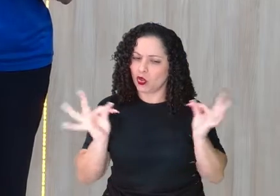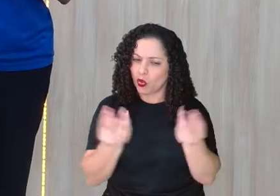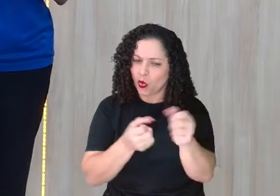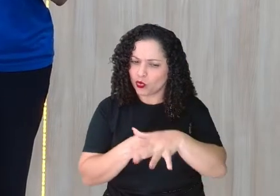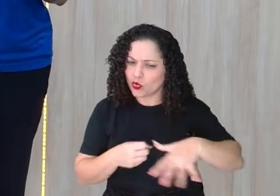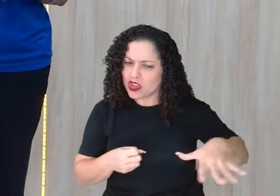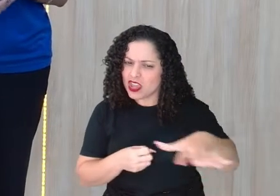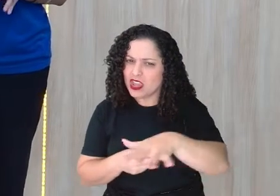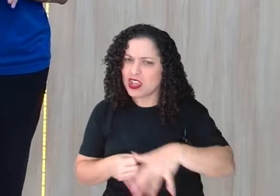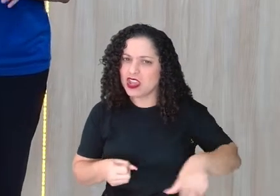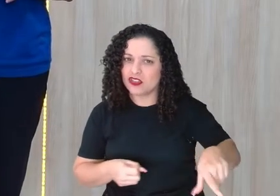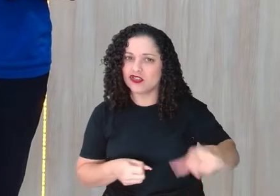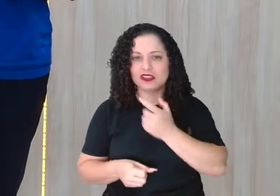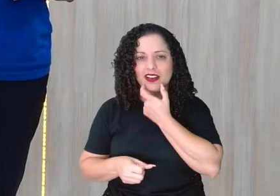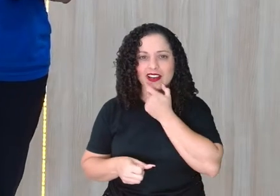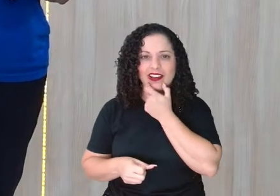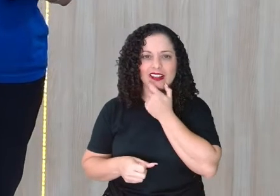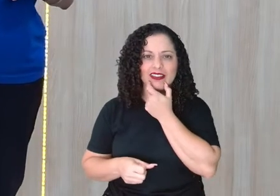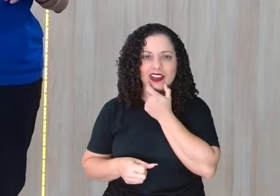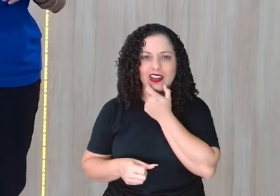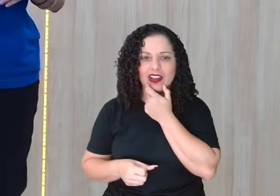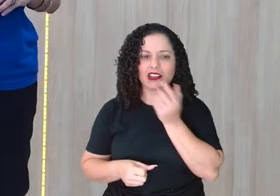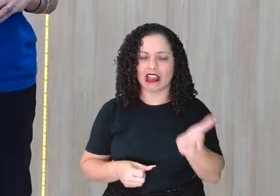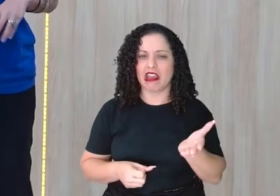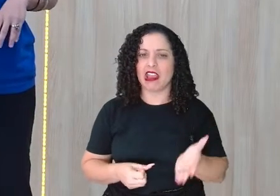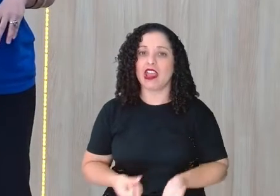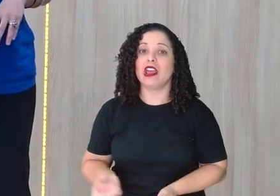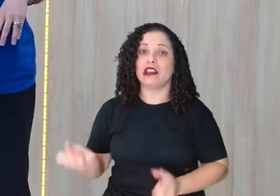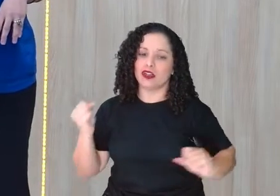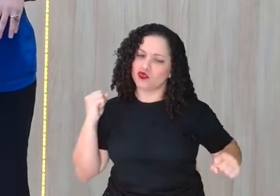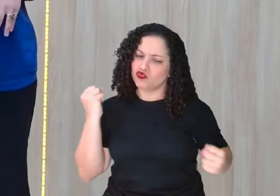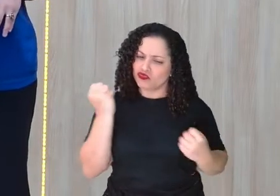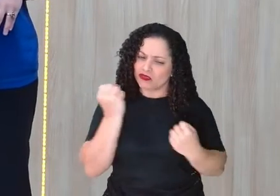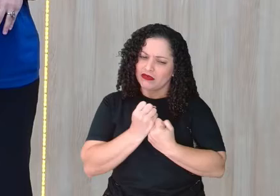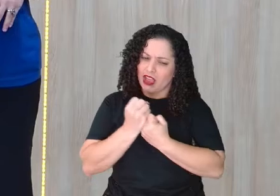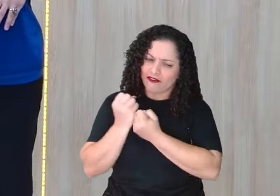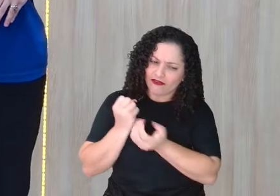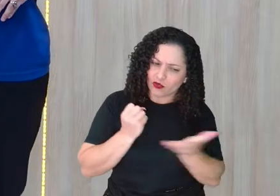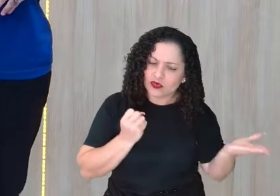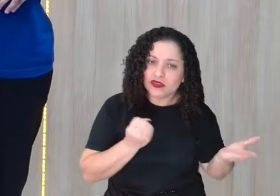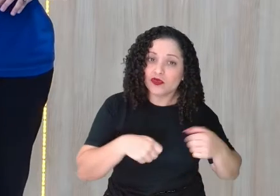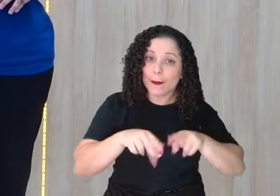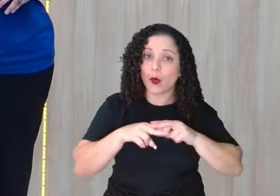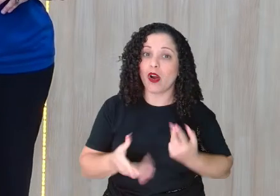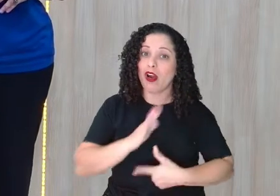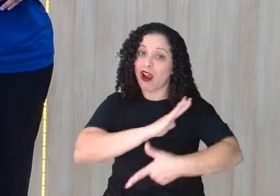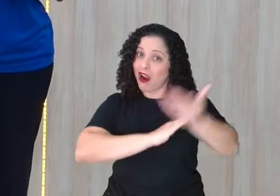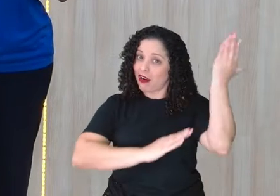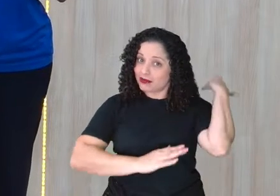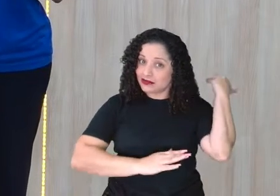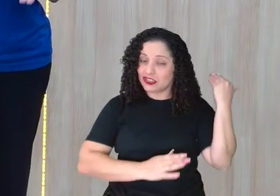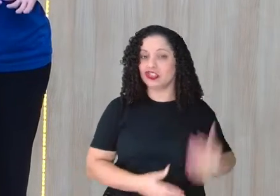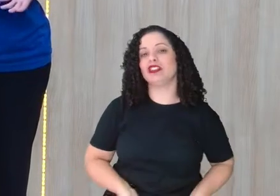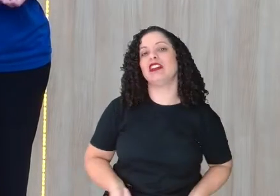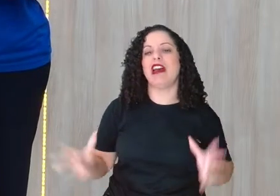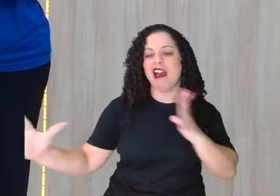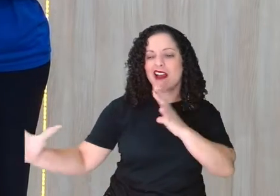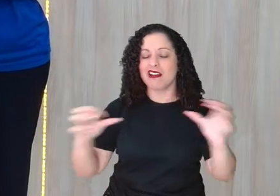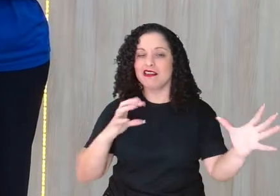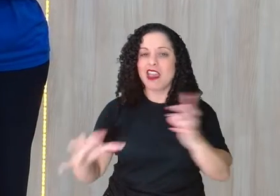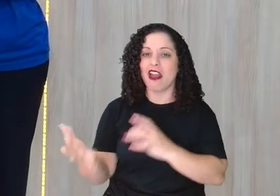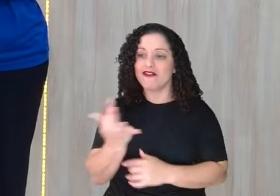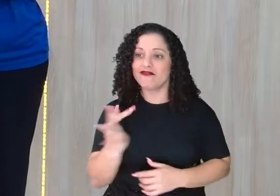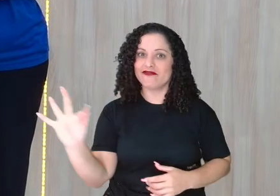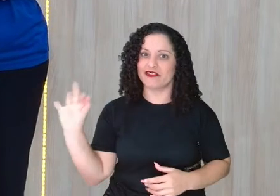essa dívida que vocês tiveram aí com os seus conflitos, né, entre Inglaterra e França, e ainda não está sendo atendido os